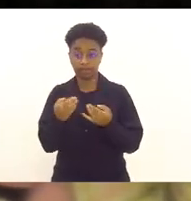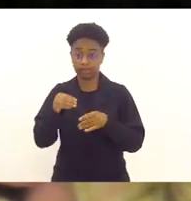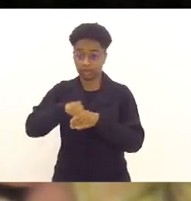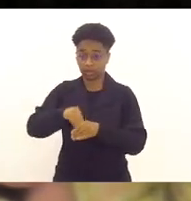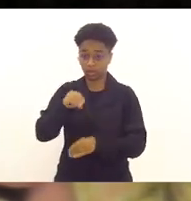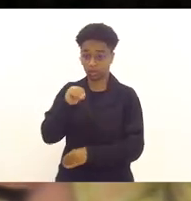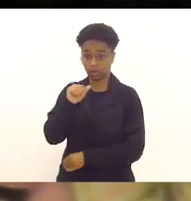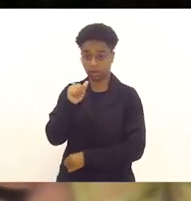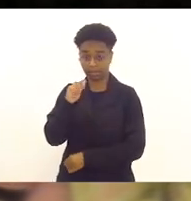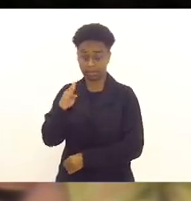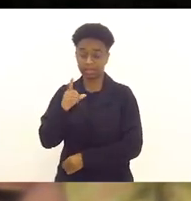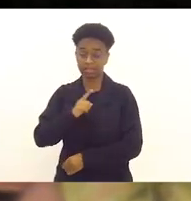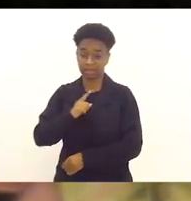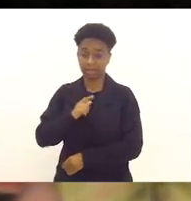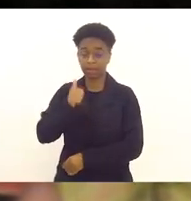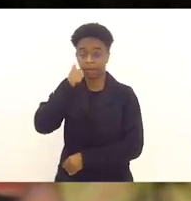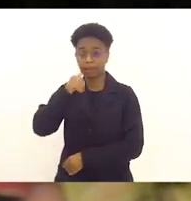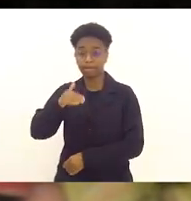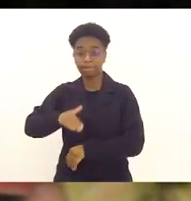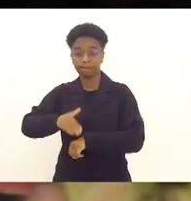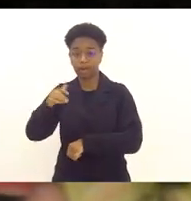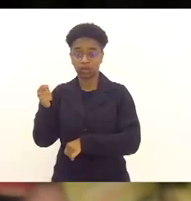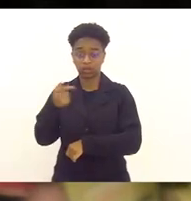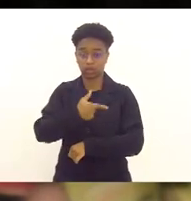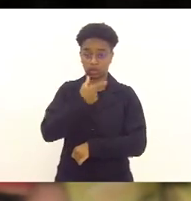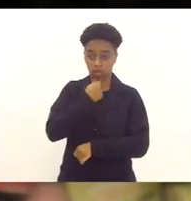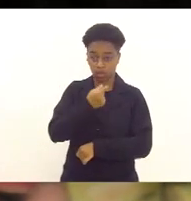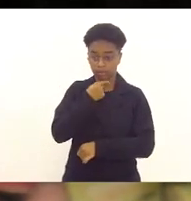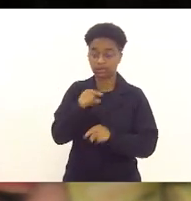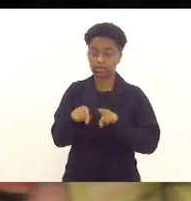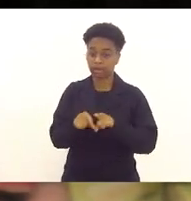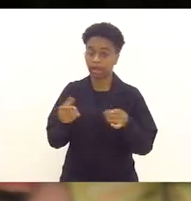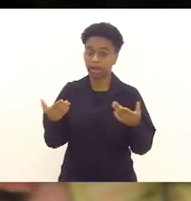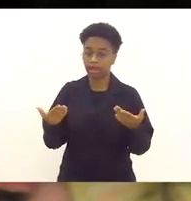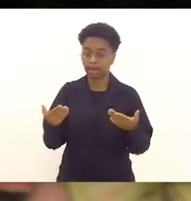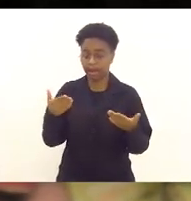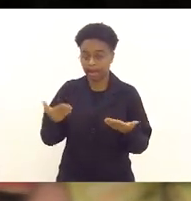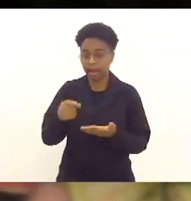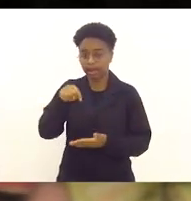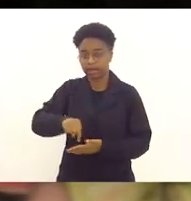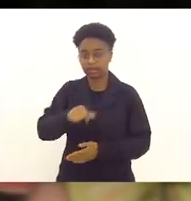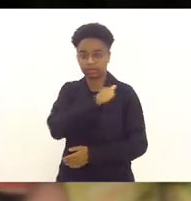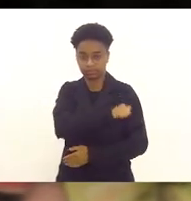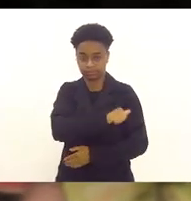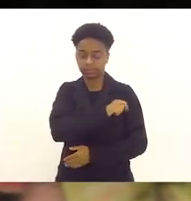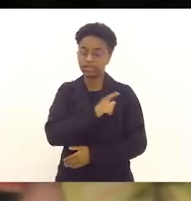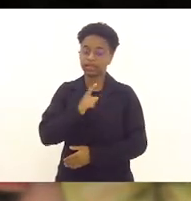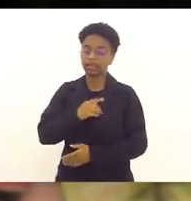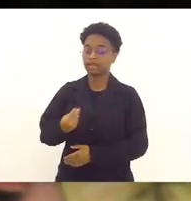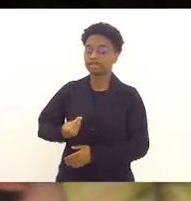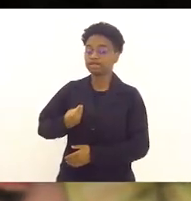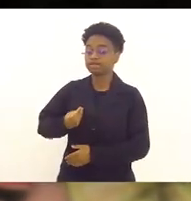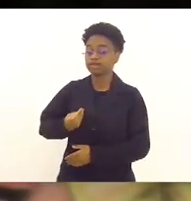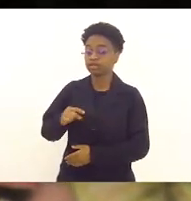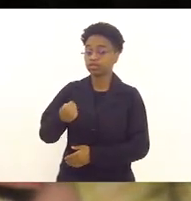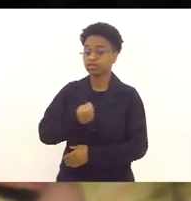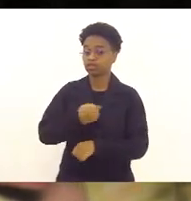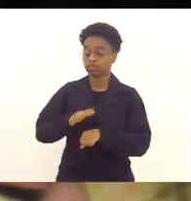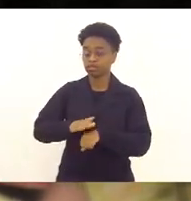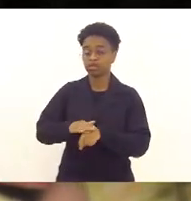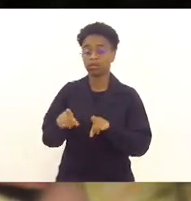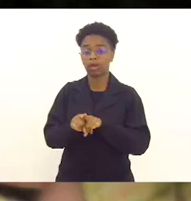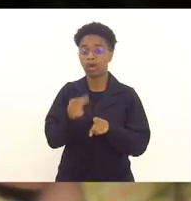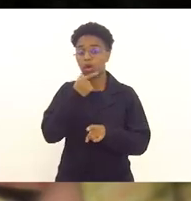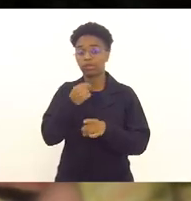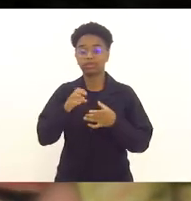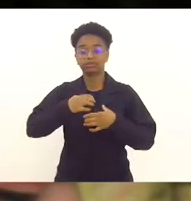né lá nós somos mais mulheres do que homens hoje escritas aqui no Rio de Janeiro e a gente hoje então tem a nossa vida e os caras sentem a